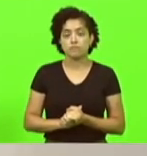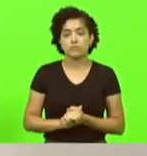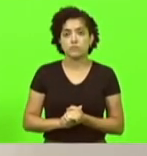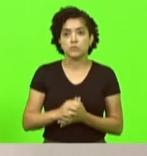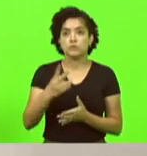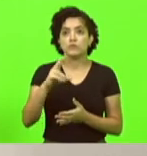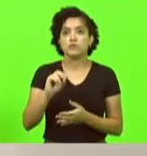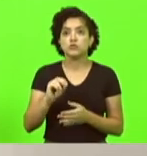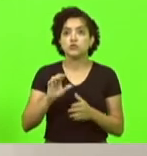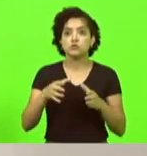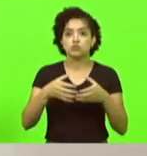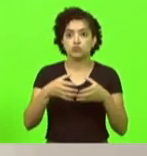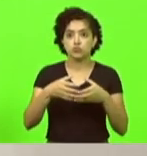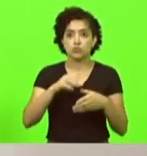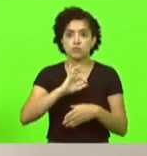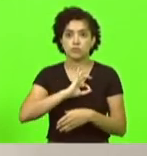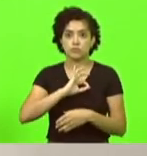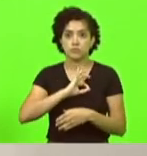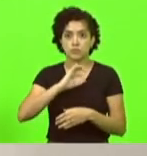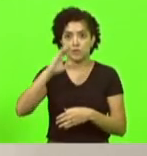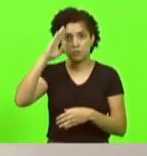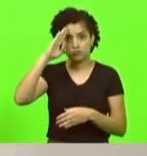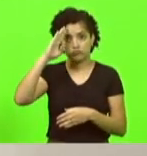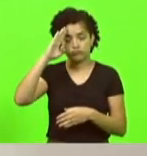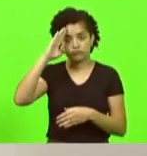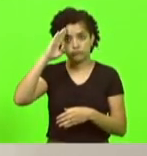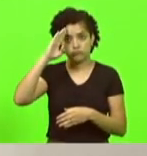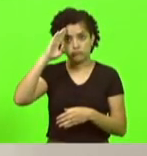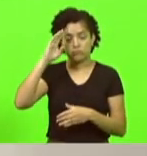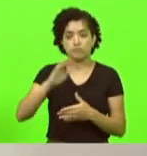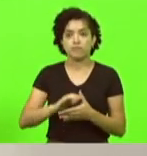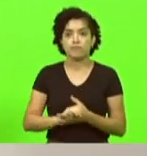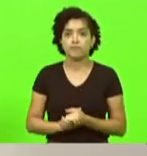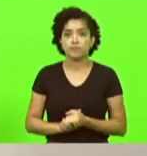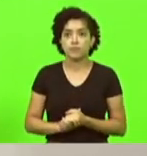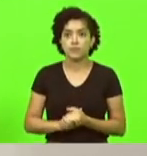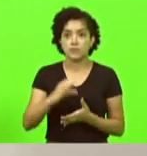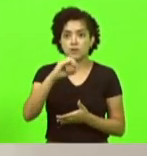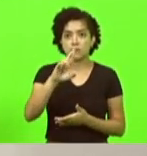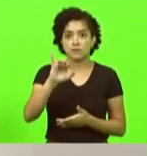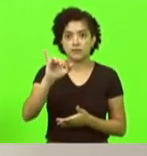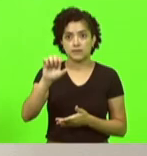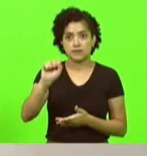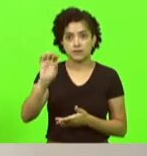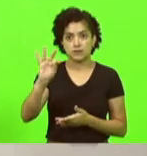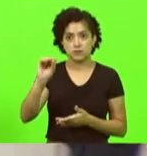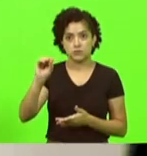Batalhão de Polícia Militar de Concórdia tenente-coronel PM Christopher Rudolf